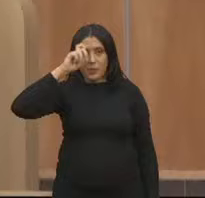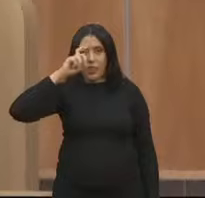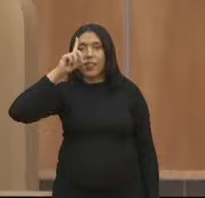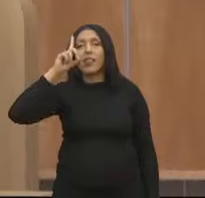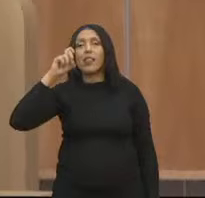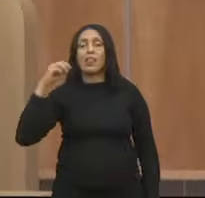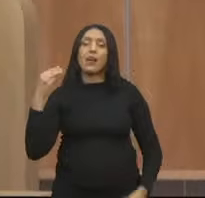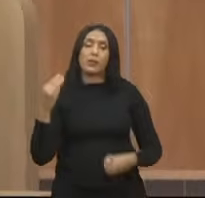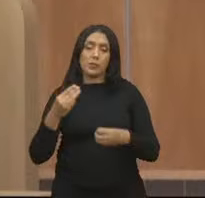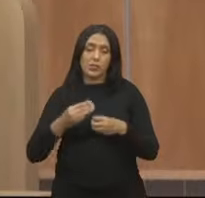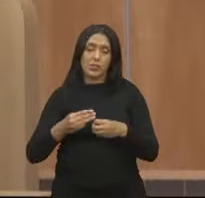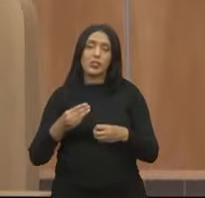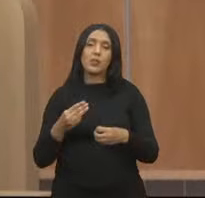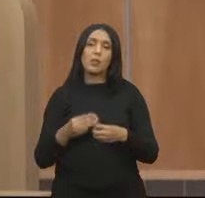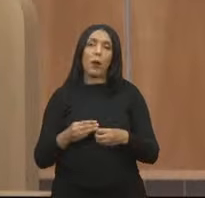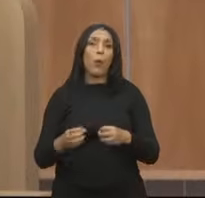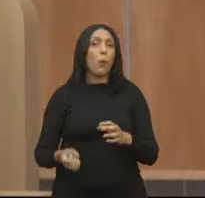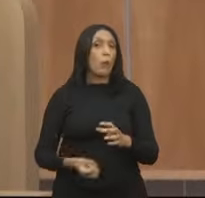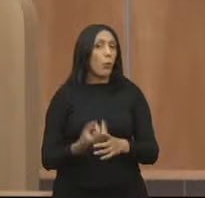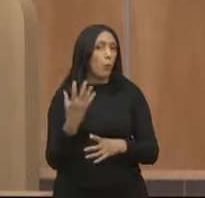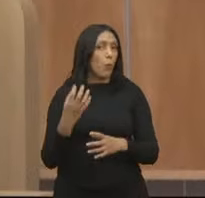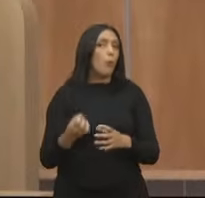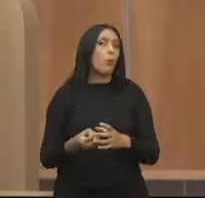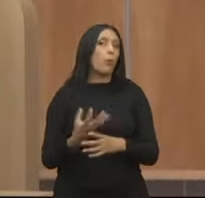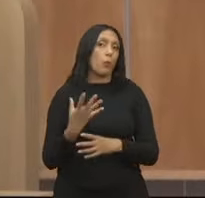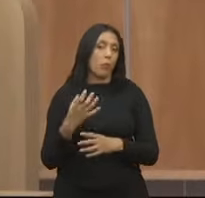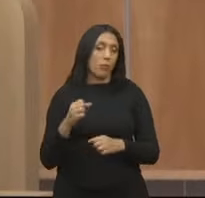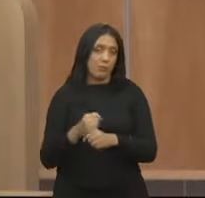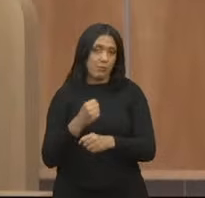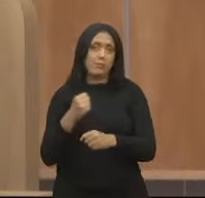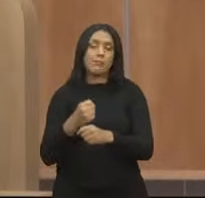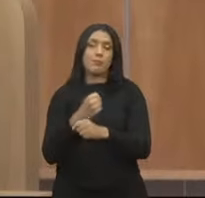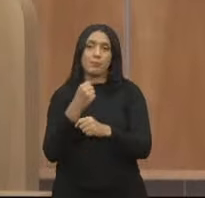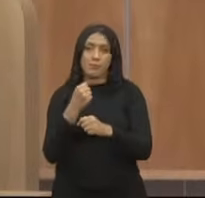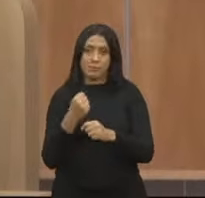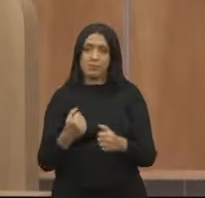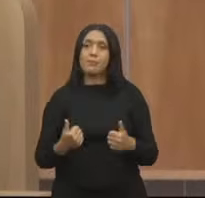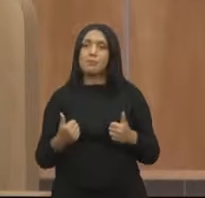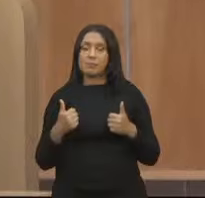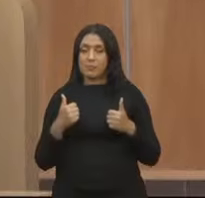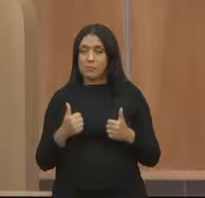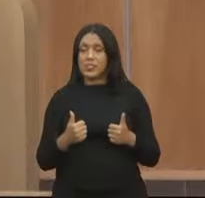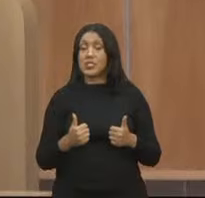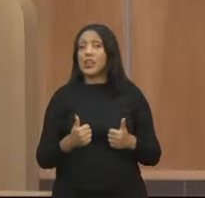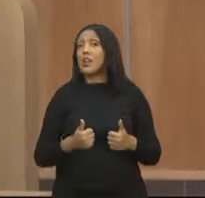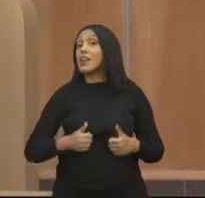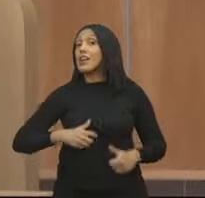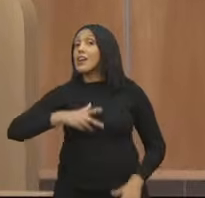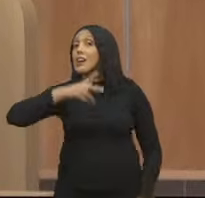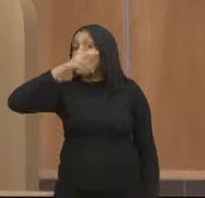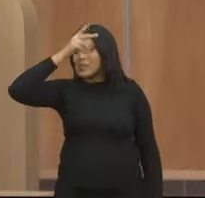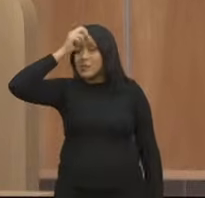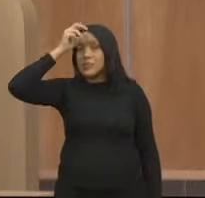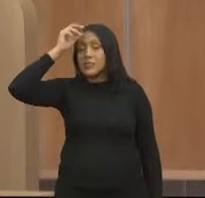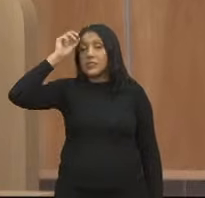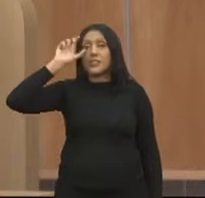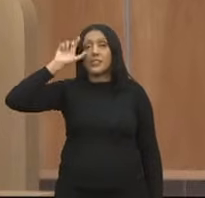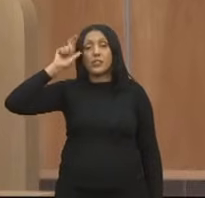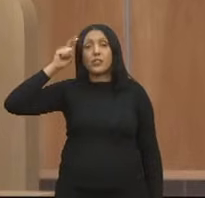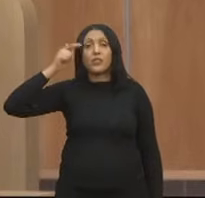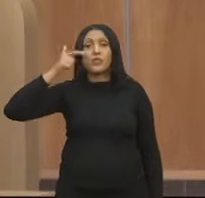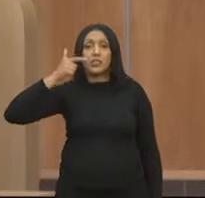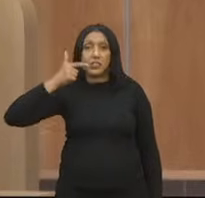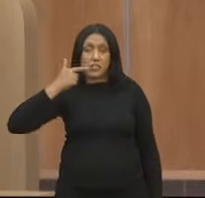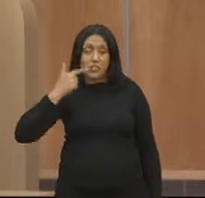hospital municipal. E o prefeito Celso, tanto no PPA como na lei orçamentária, já inicia